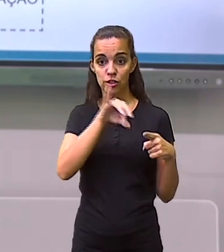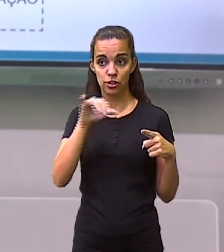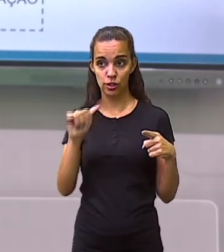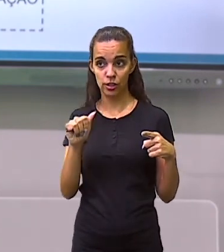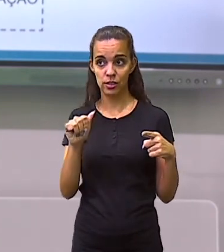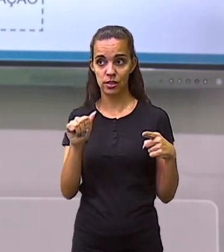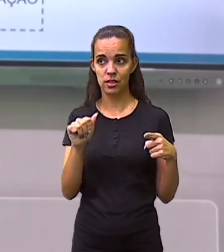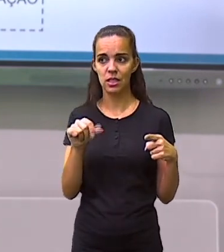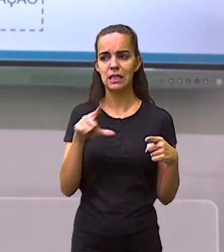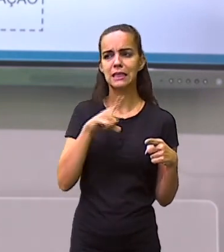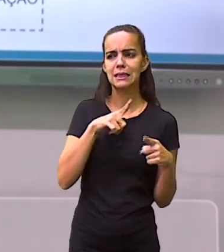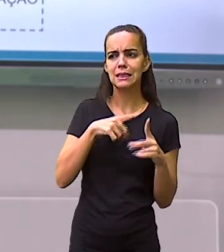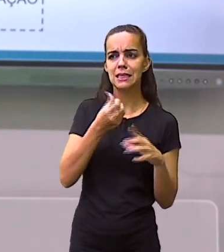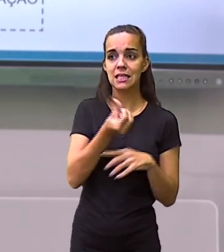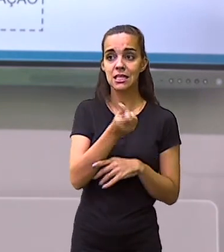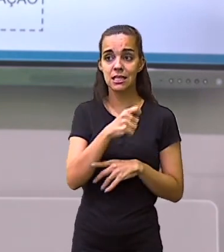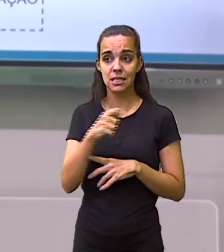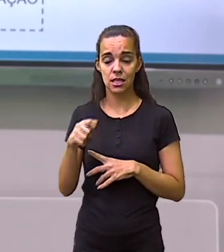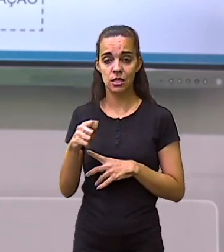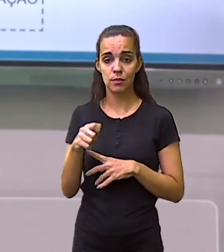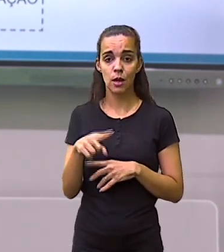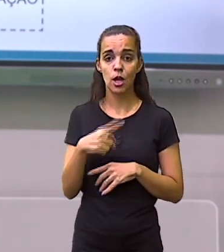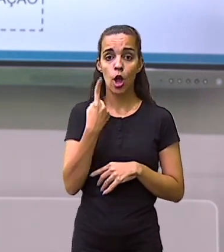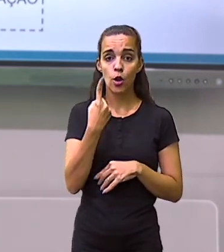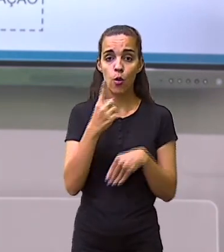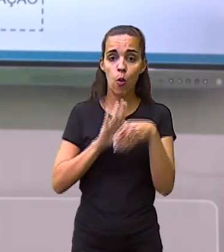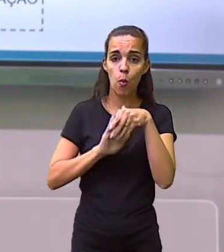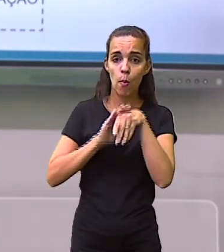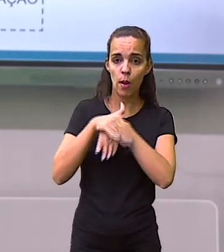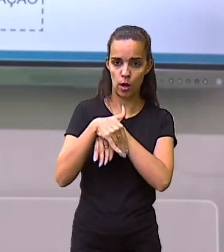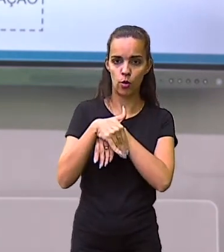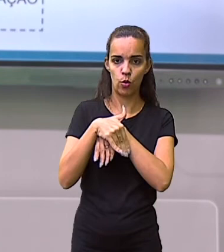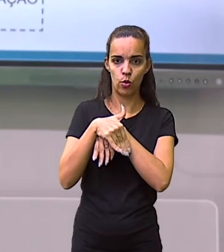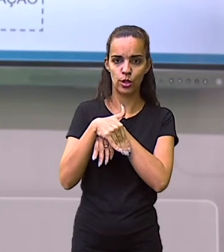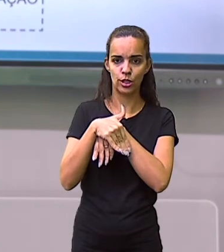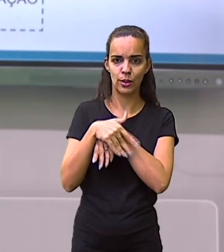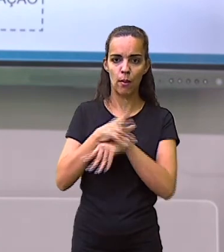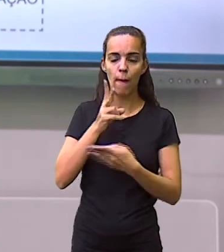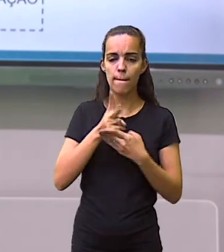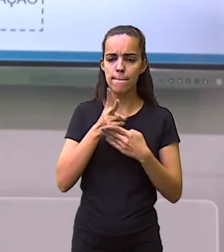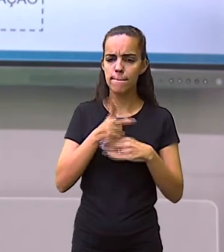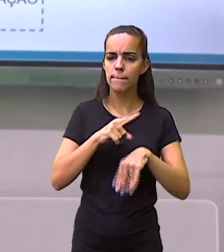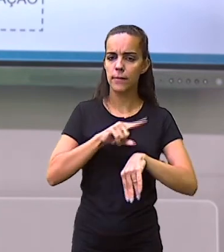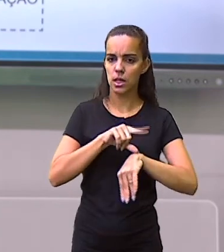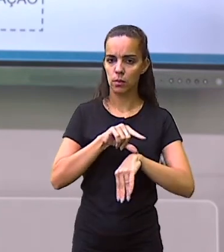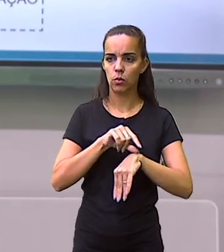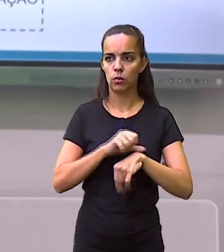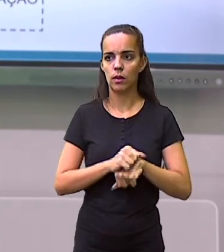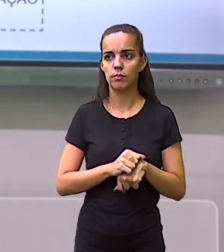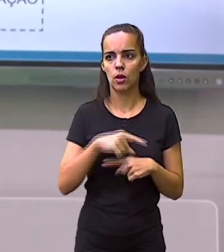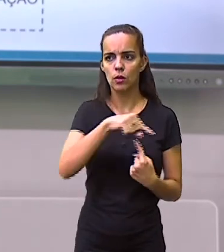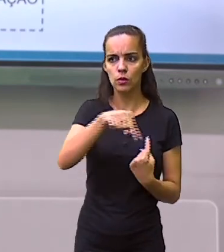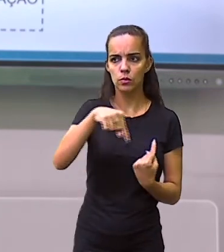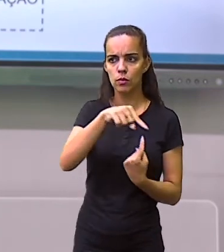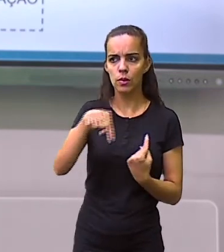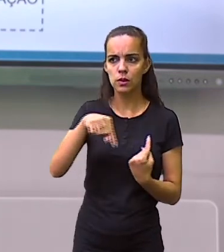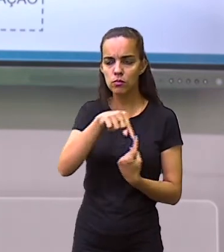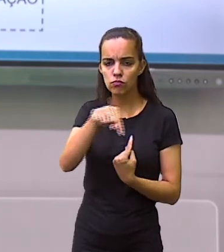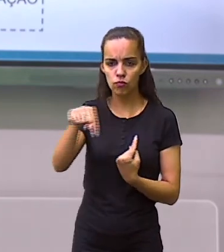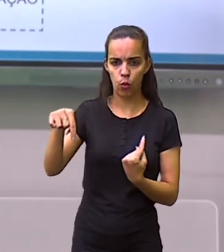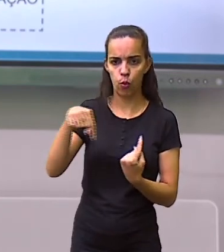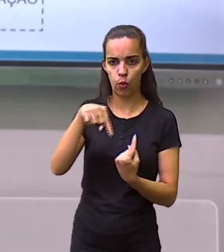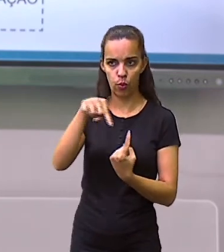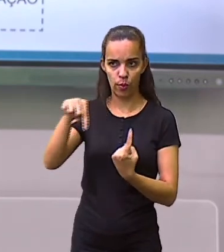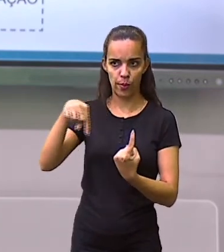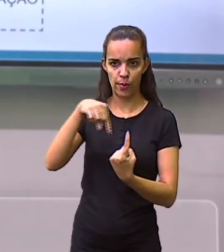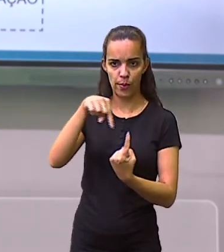6 meses e uma noite com a mesma duração. E por causa do movimento de translação,